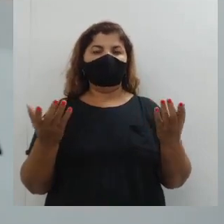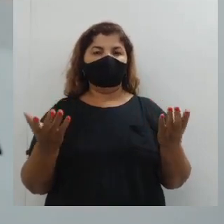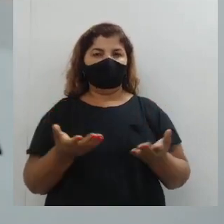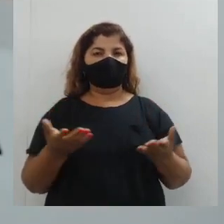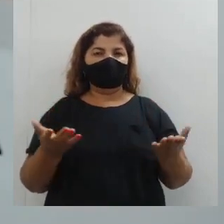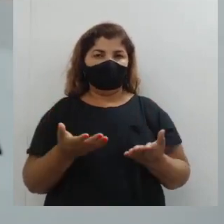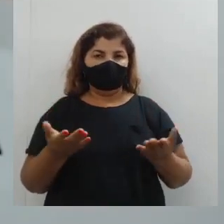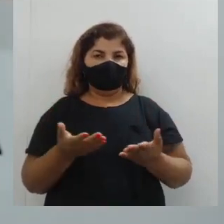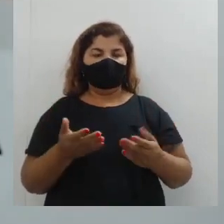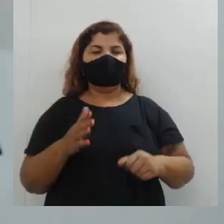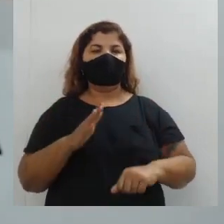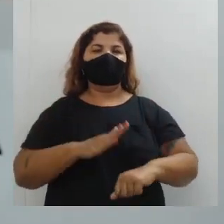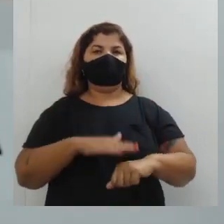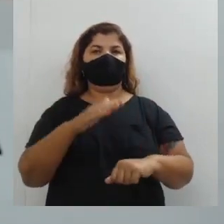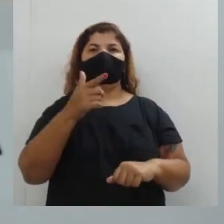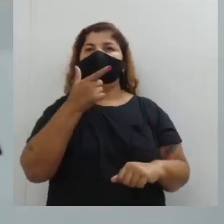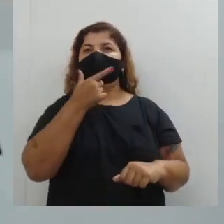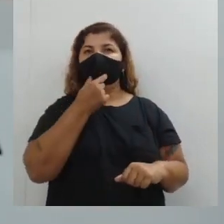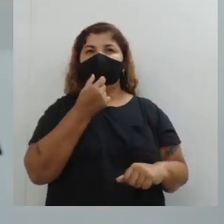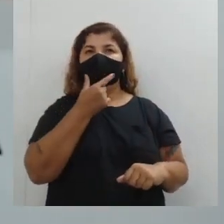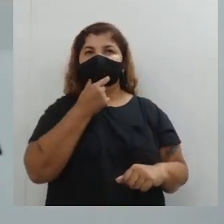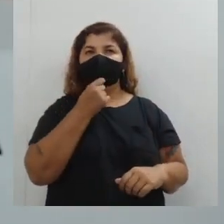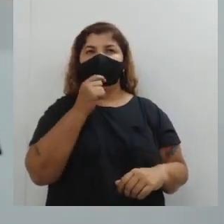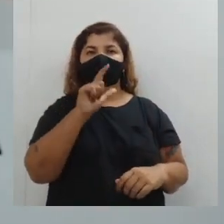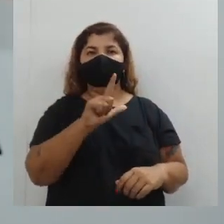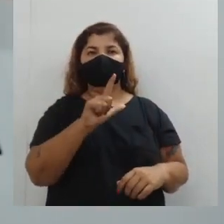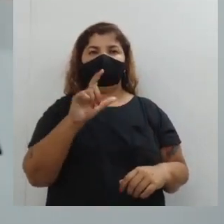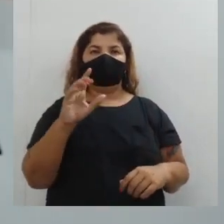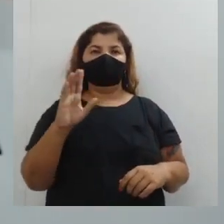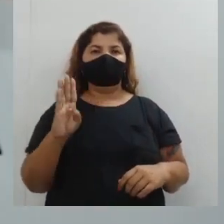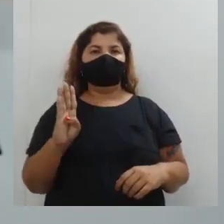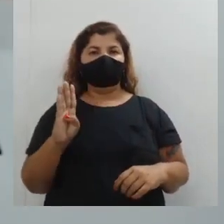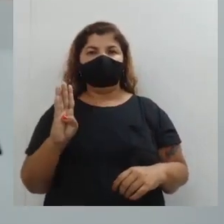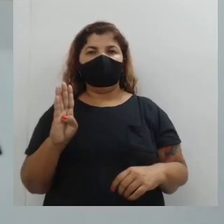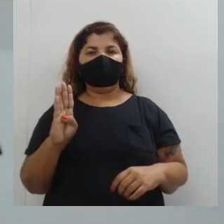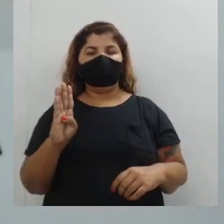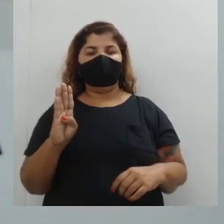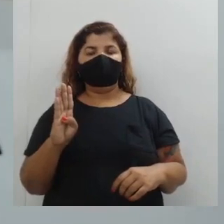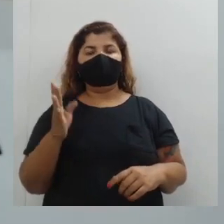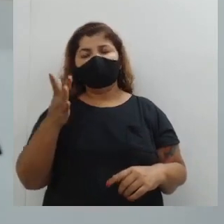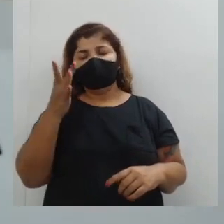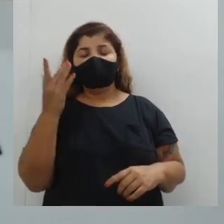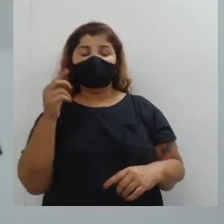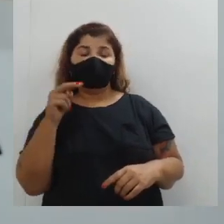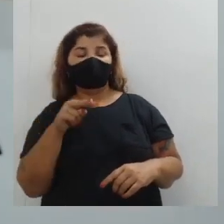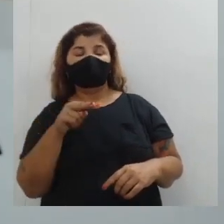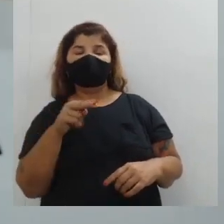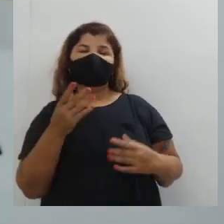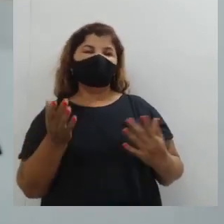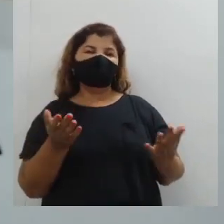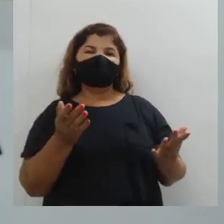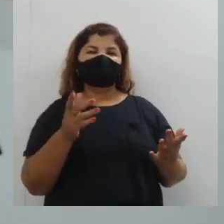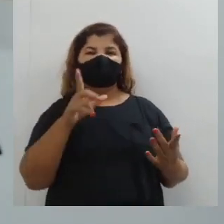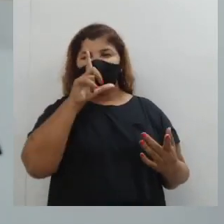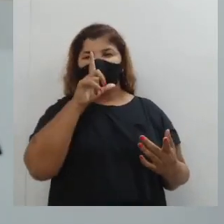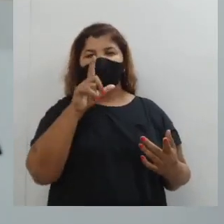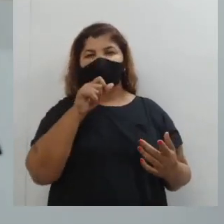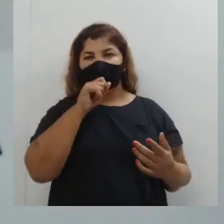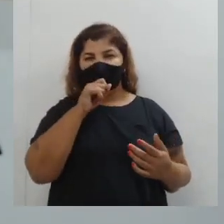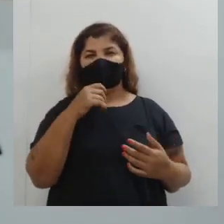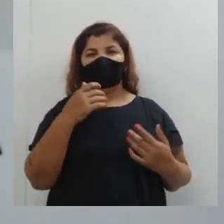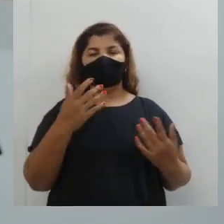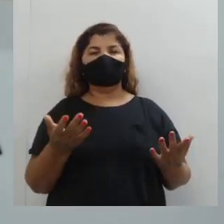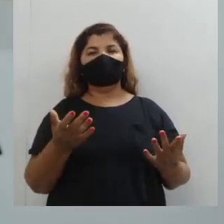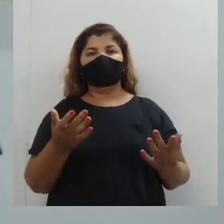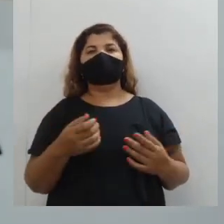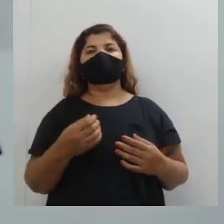é acerca de Lima Barreto, um autor que nem muitos falam, mas que não teve também